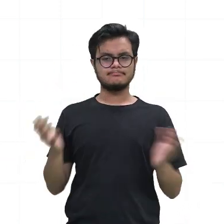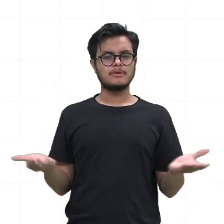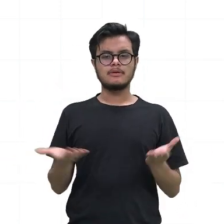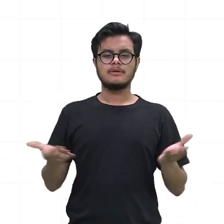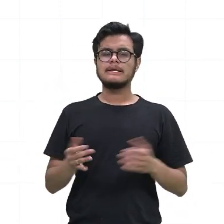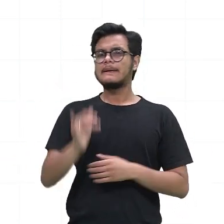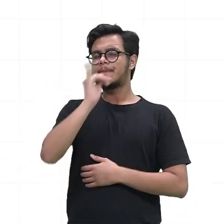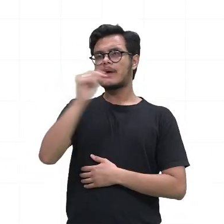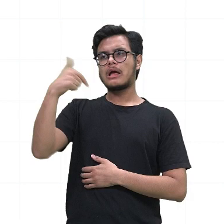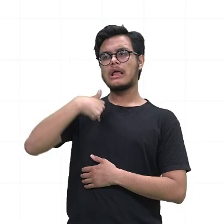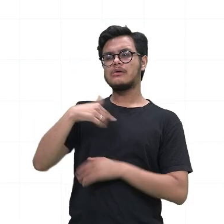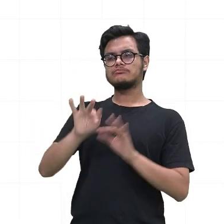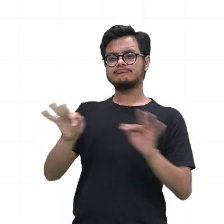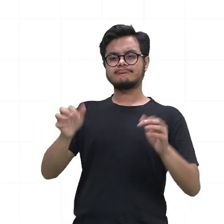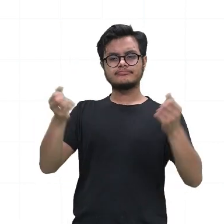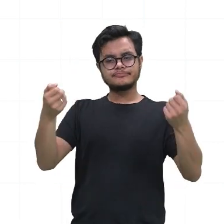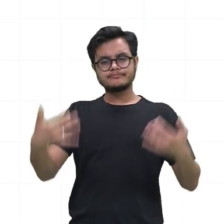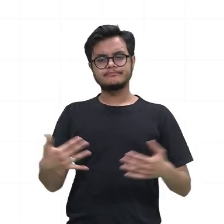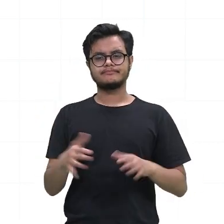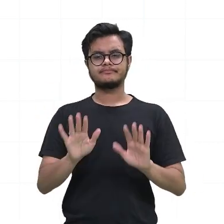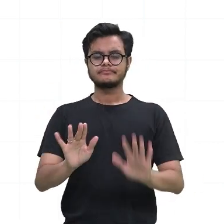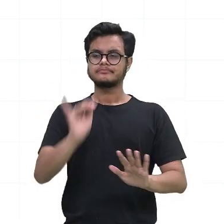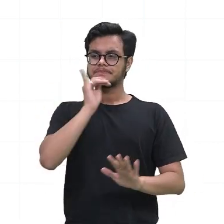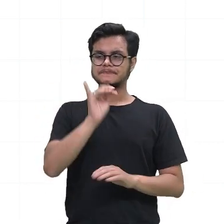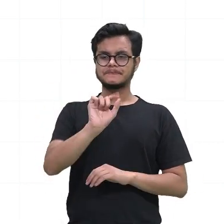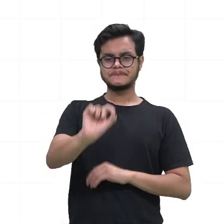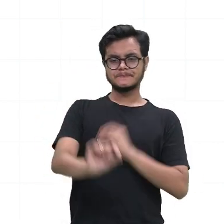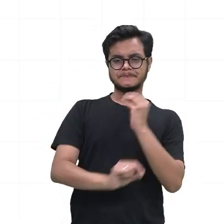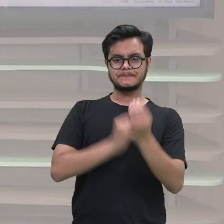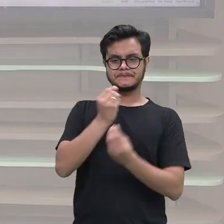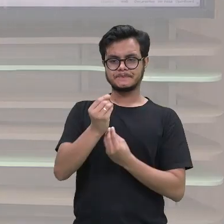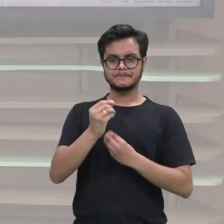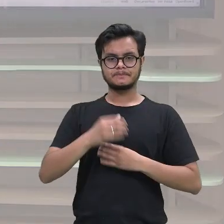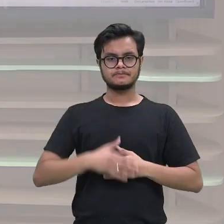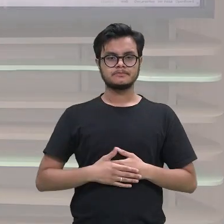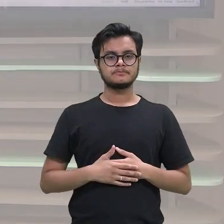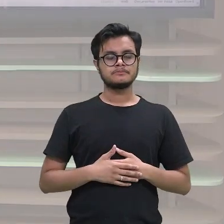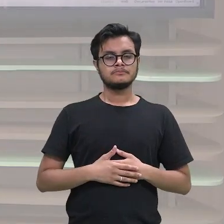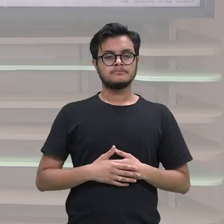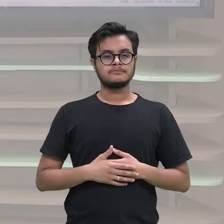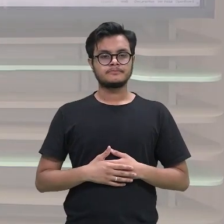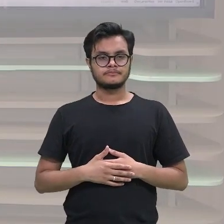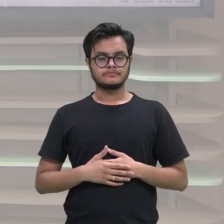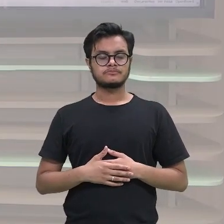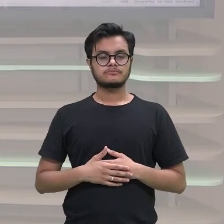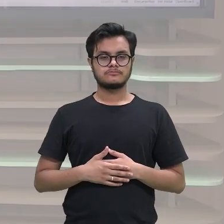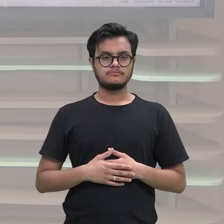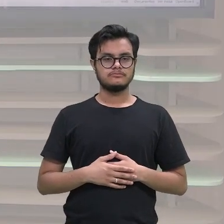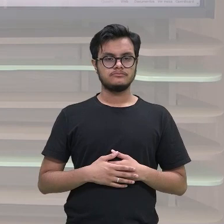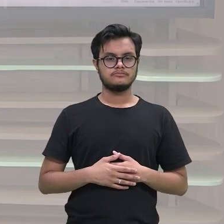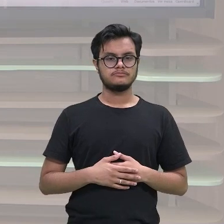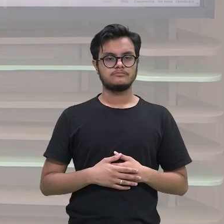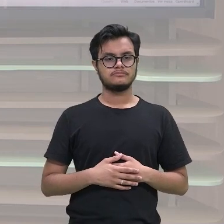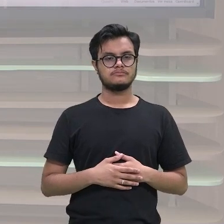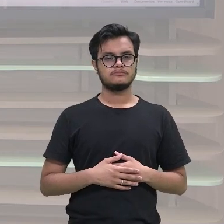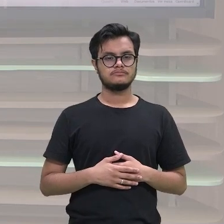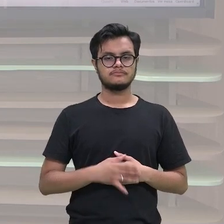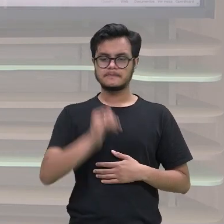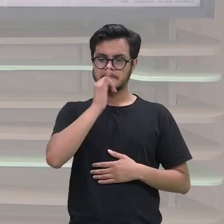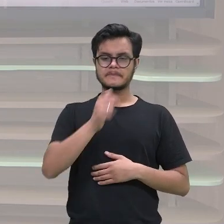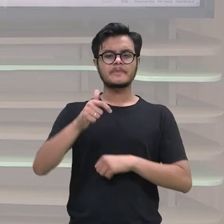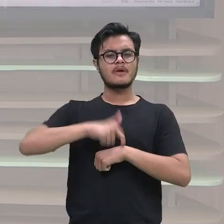eu digo assim, eu falo. Olha só, observe aqui para mim. Observe aqui para mim. Então, tempo. Tempo que vai